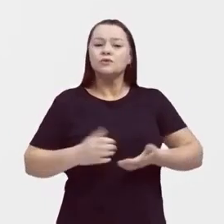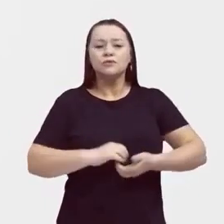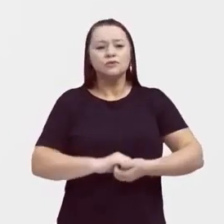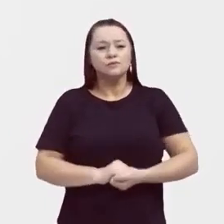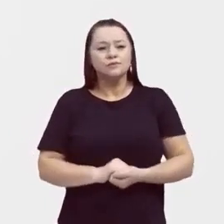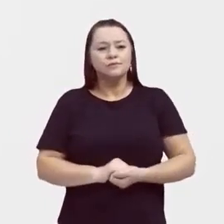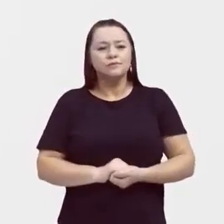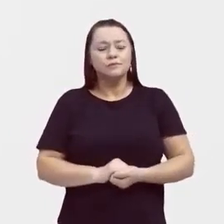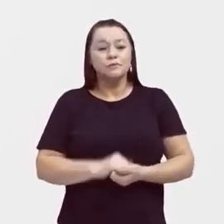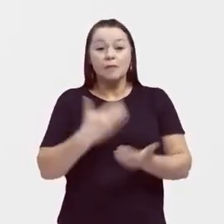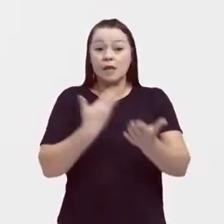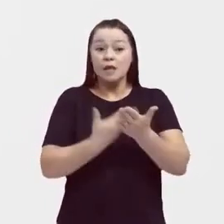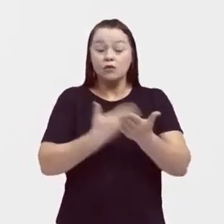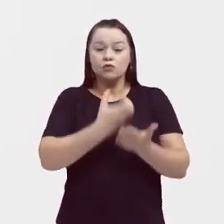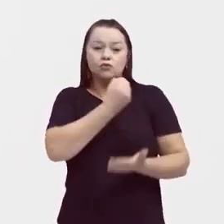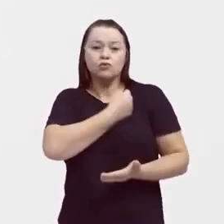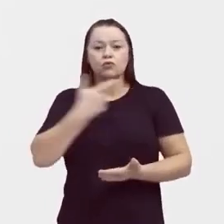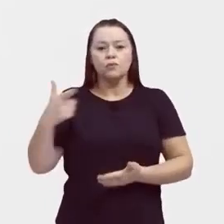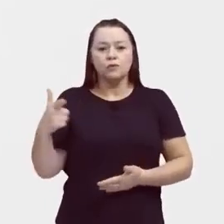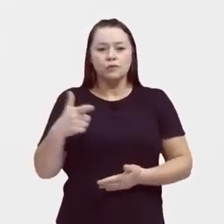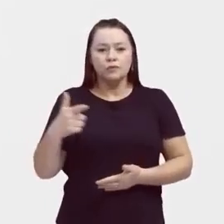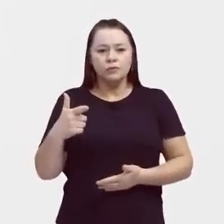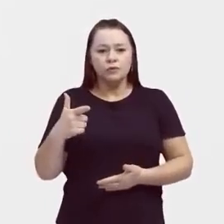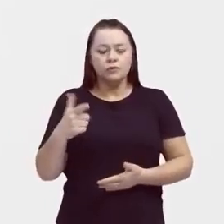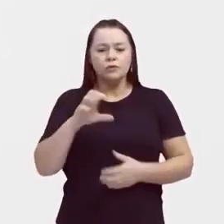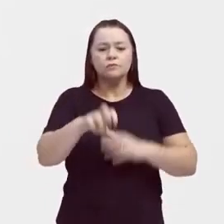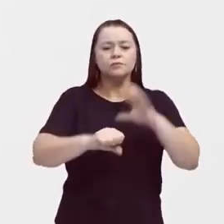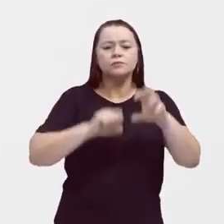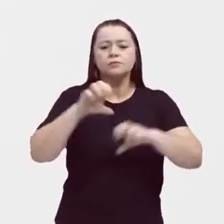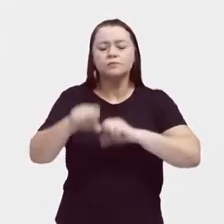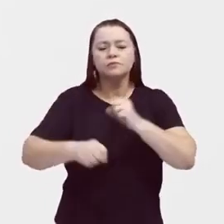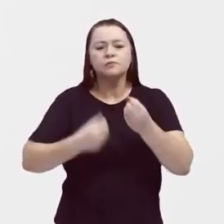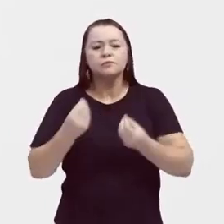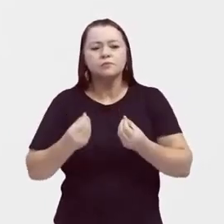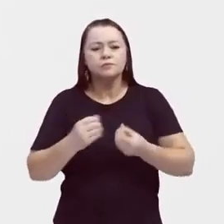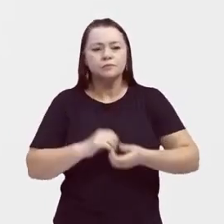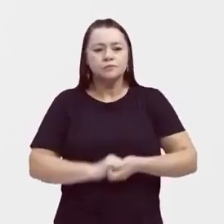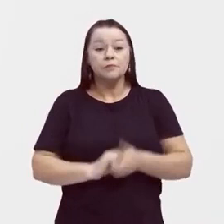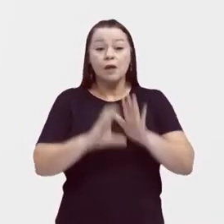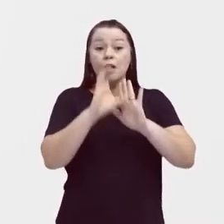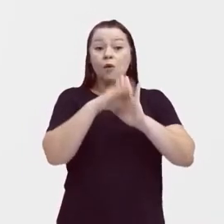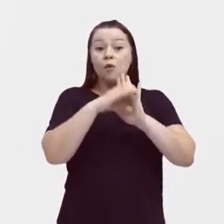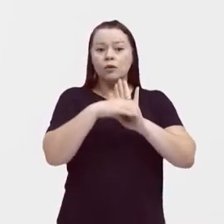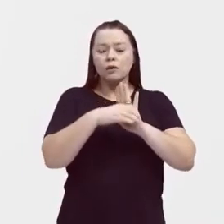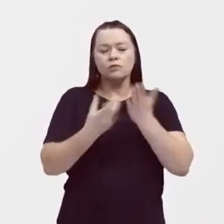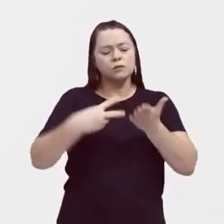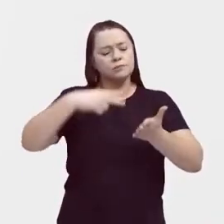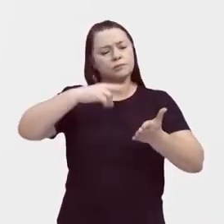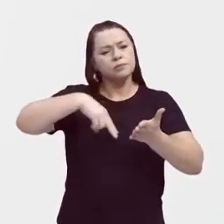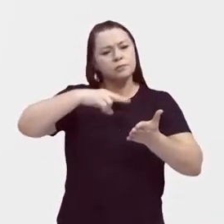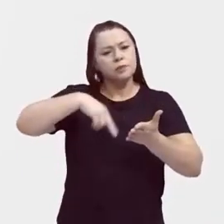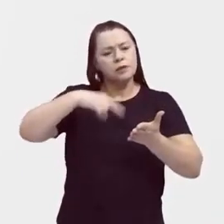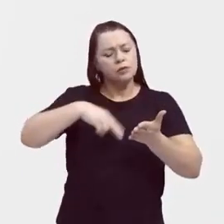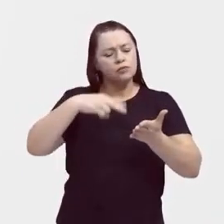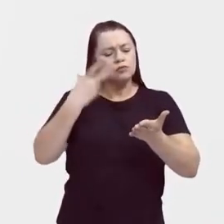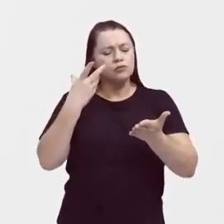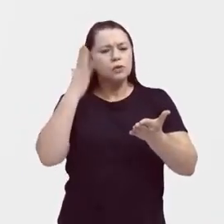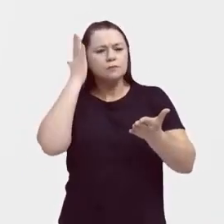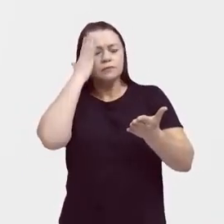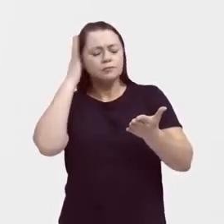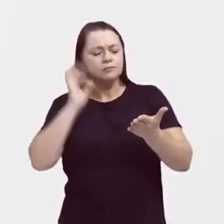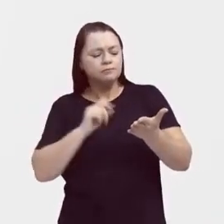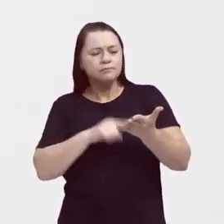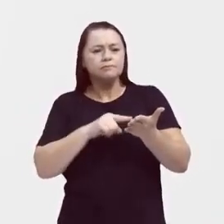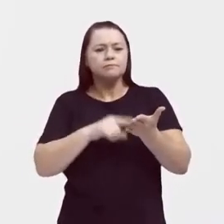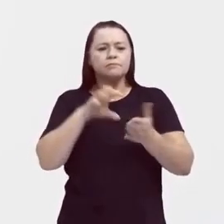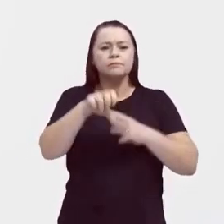Aula 22, Tratamento da Informação. O conteúdo, leitura e interpretação de dados em